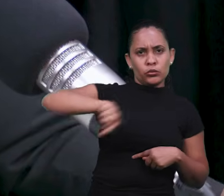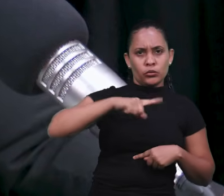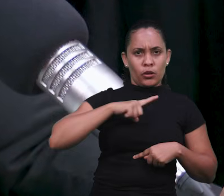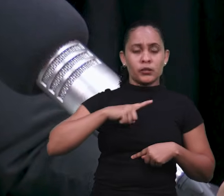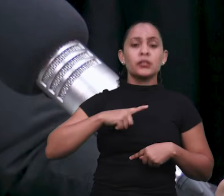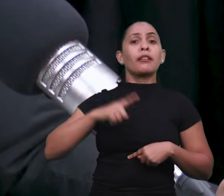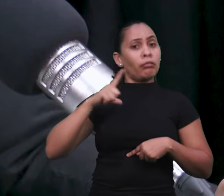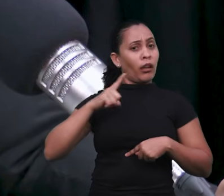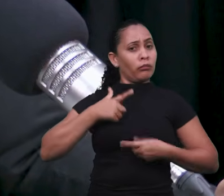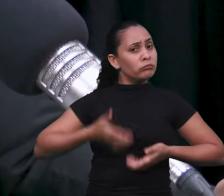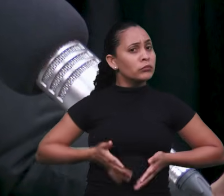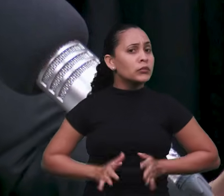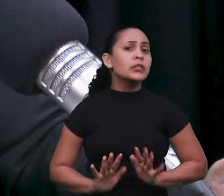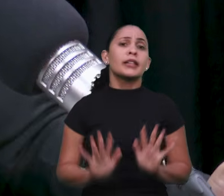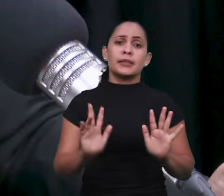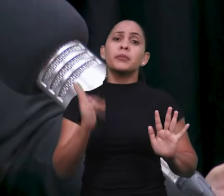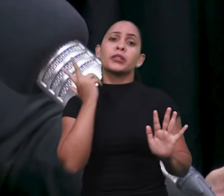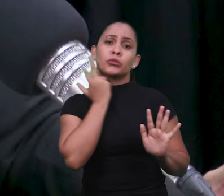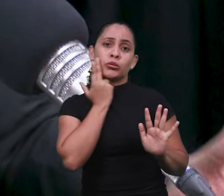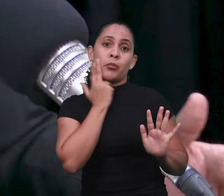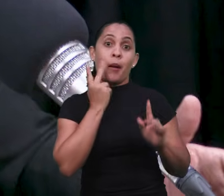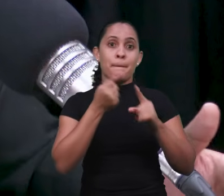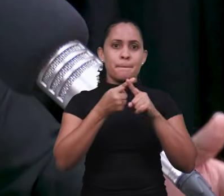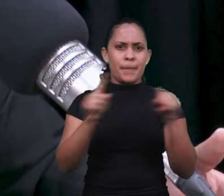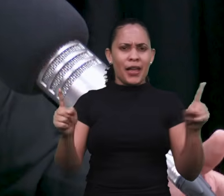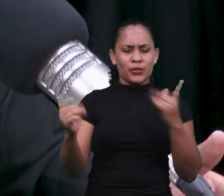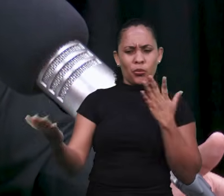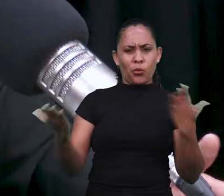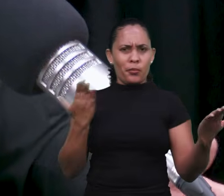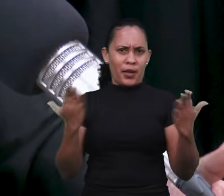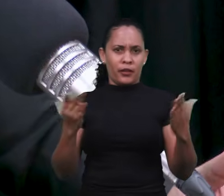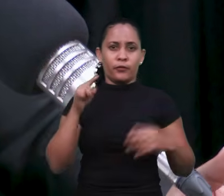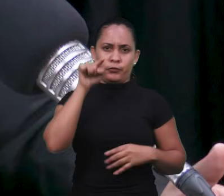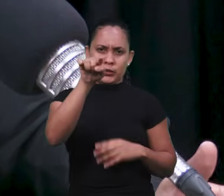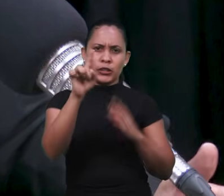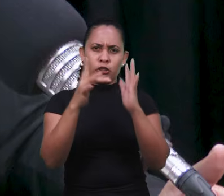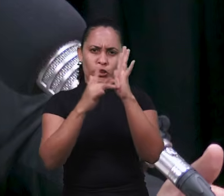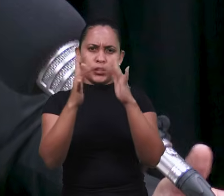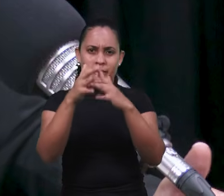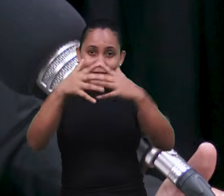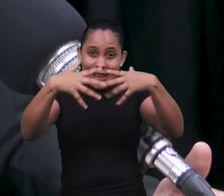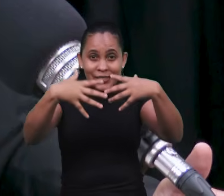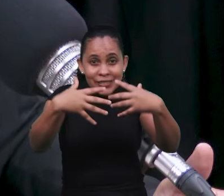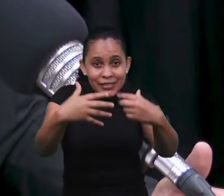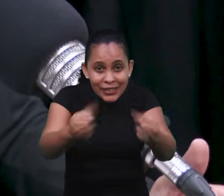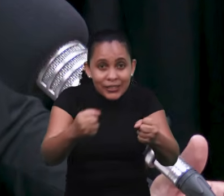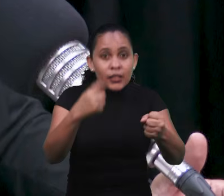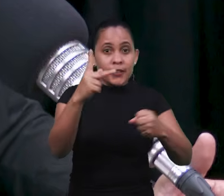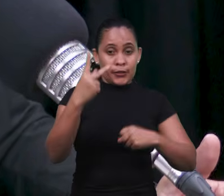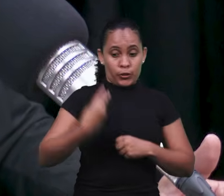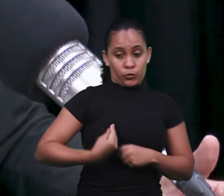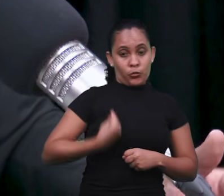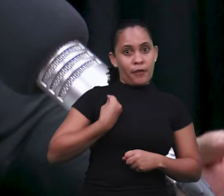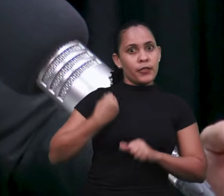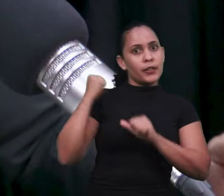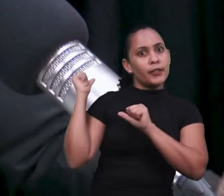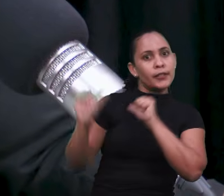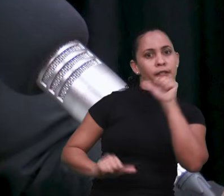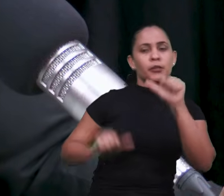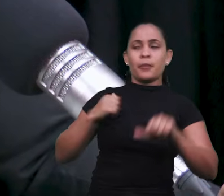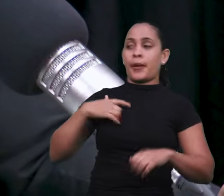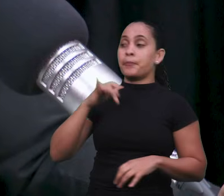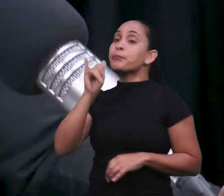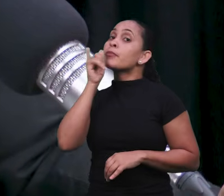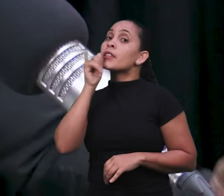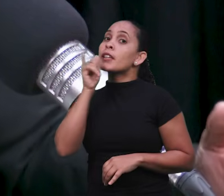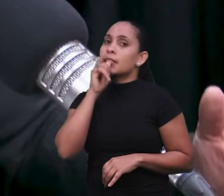processo de nascimento. E aí que vem a partir do momento que aceita o Senhor Jesus, começa um processo de conversão, né. Você deu um Isso.